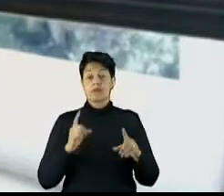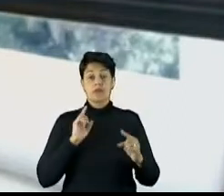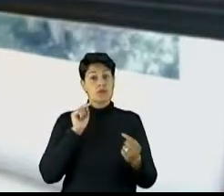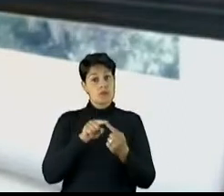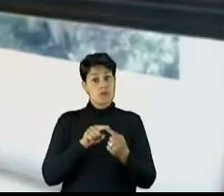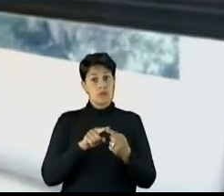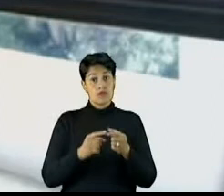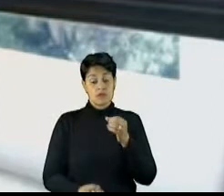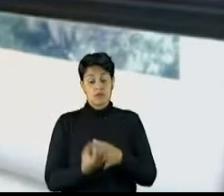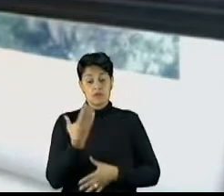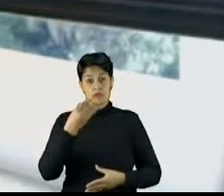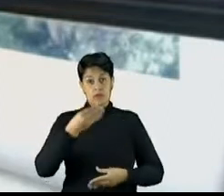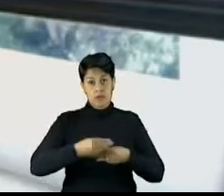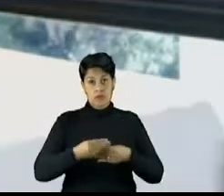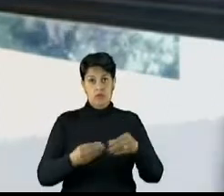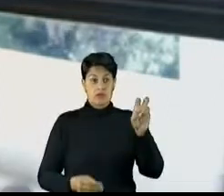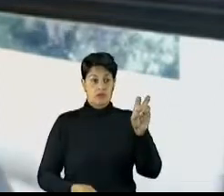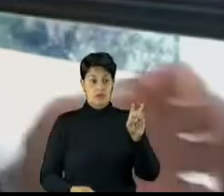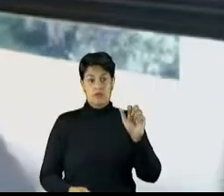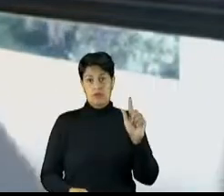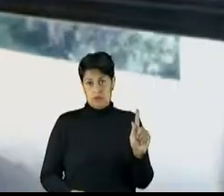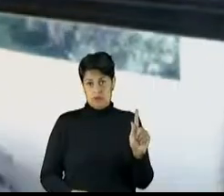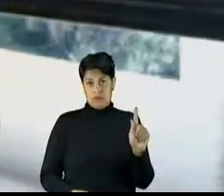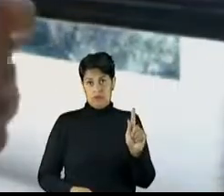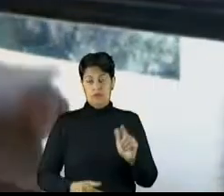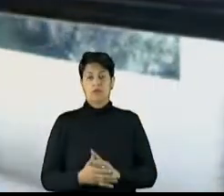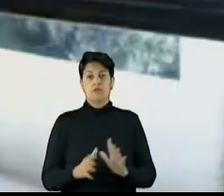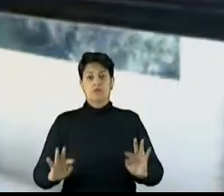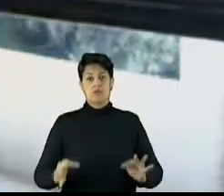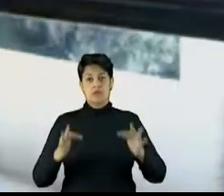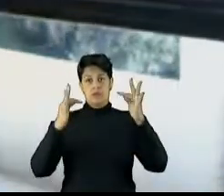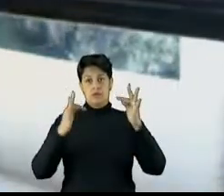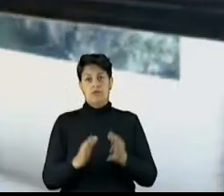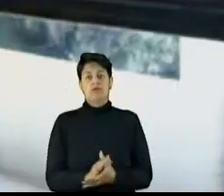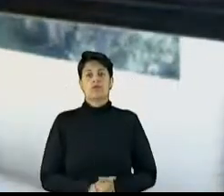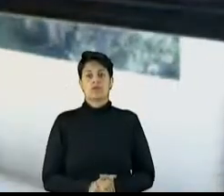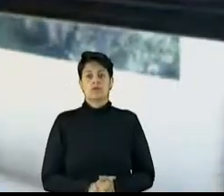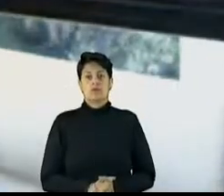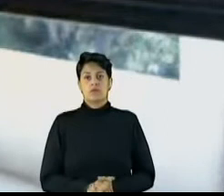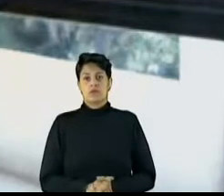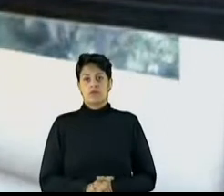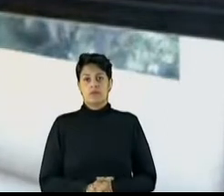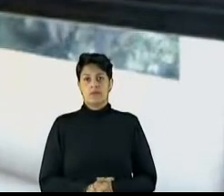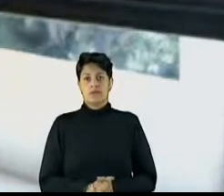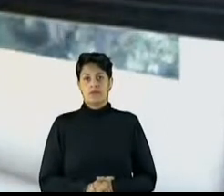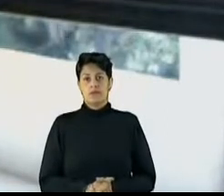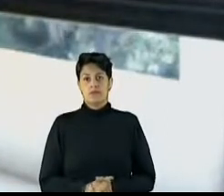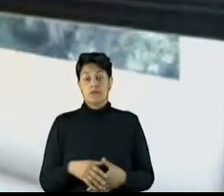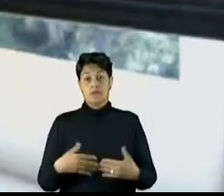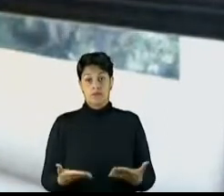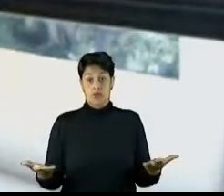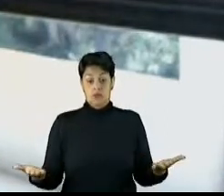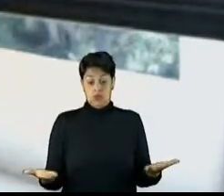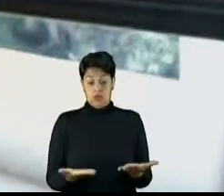o envio ao meu gabinete. A Secretaria-Geral de Controle Externo tratou do assunto na SEMFRACOM, que ponderou as dificuldades em concluir a instrução dos autos